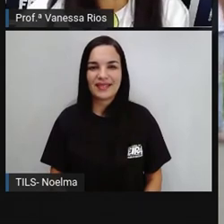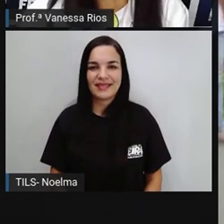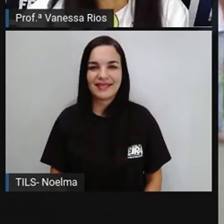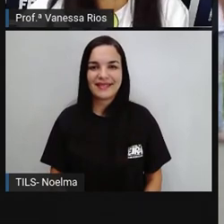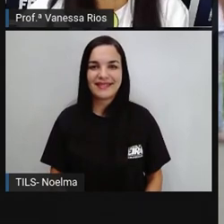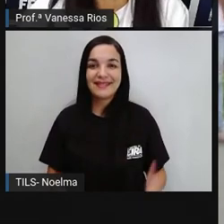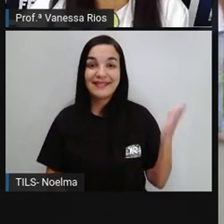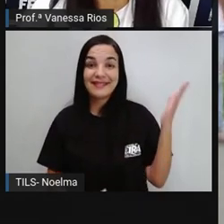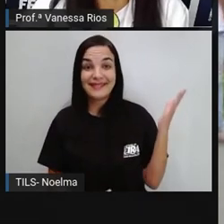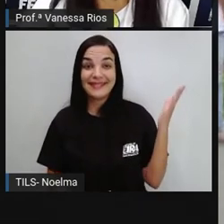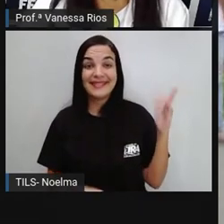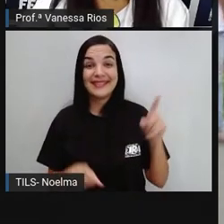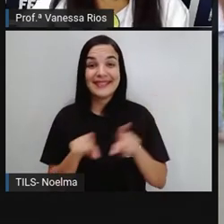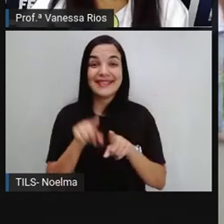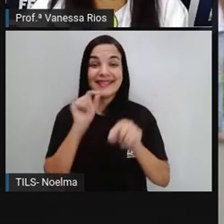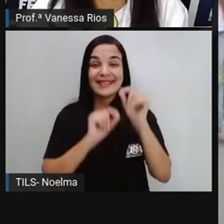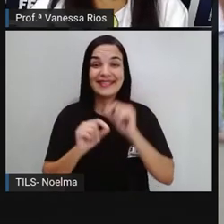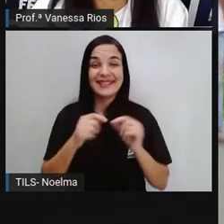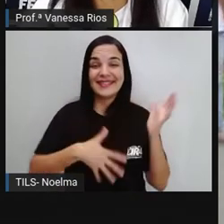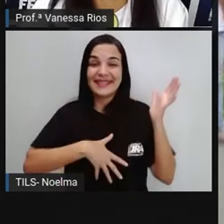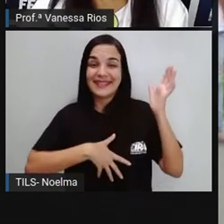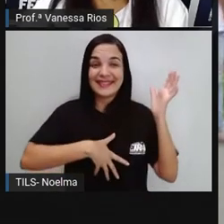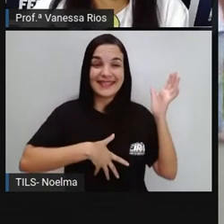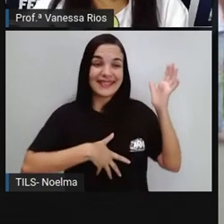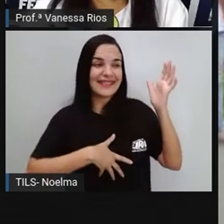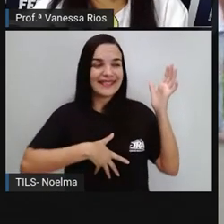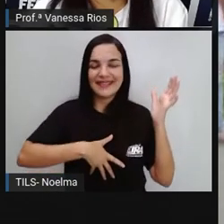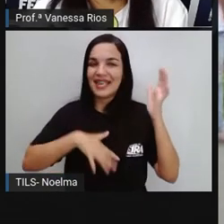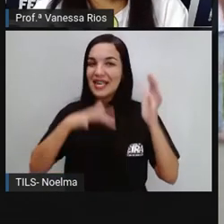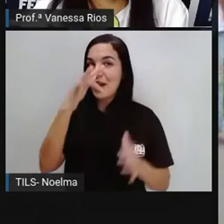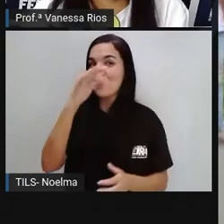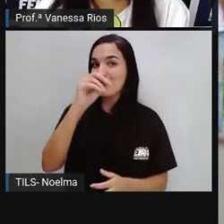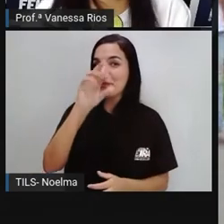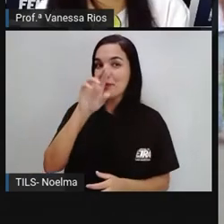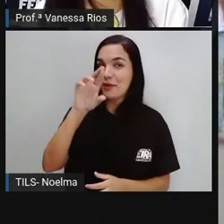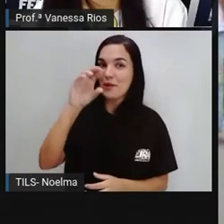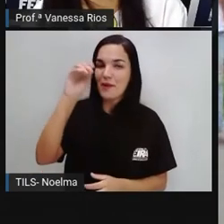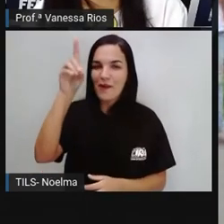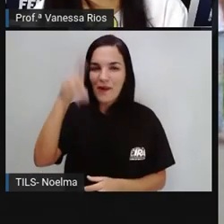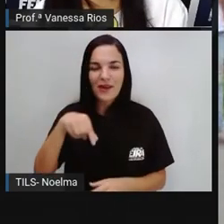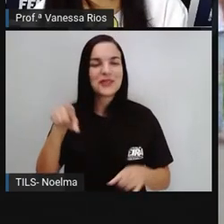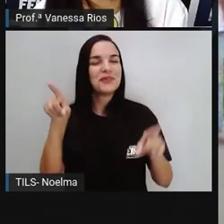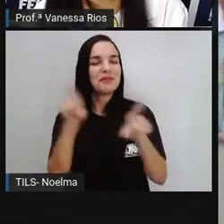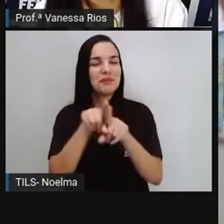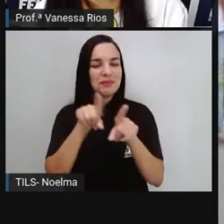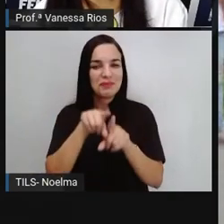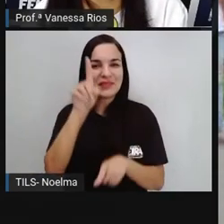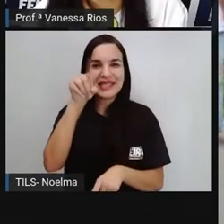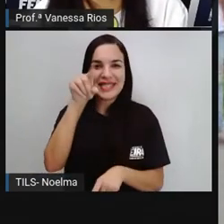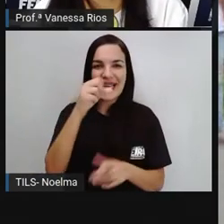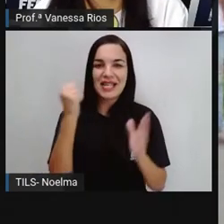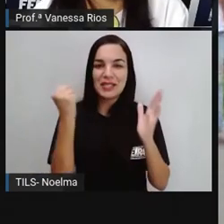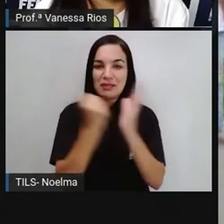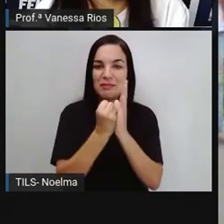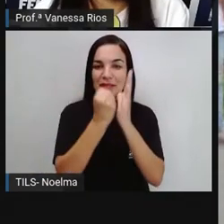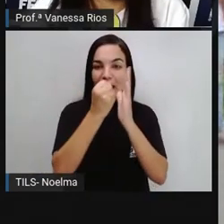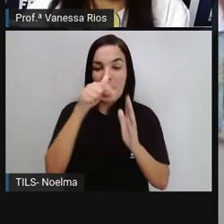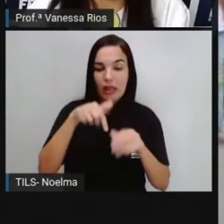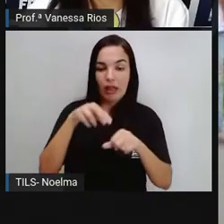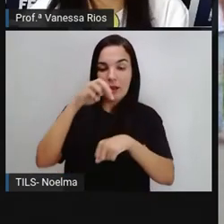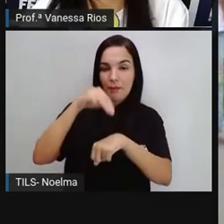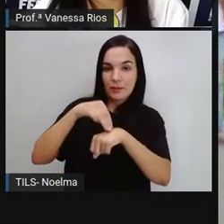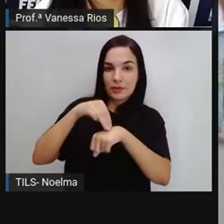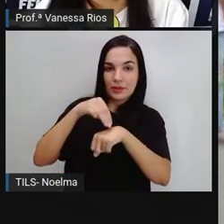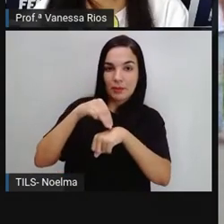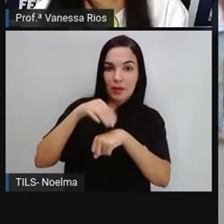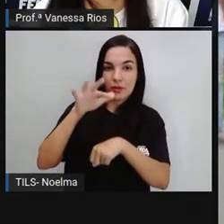Olha só, o forró, olhem só, o forró também por leis municipais é considerado aí um patrimônio imaterial da